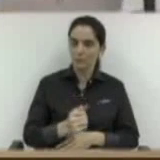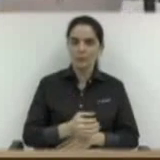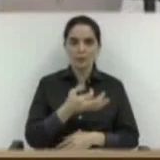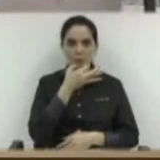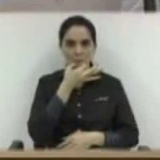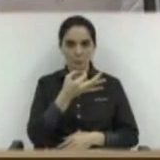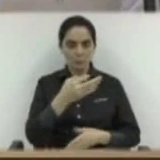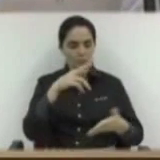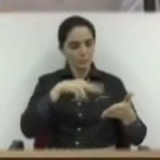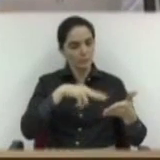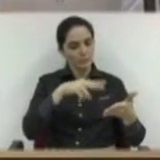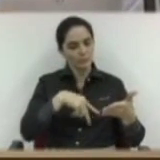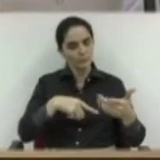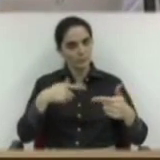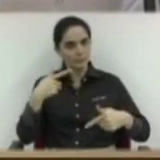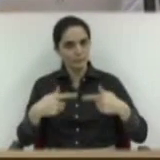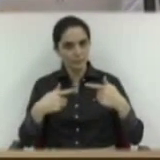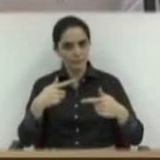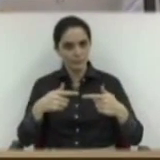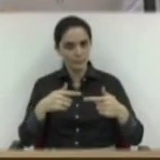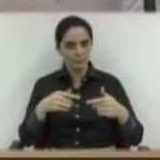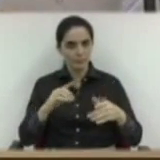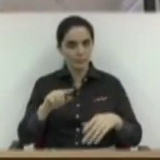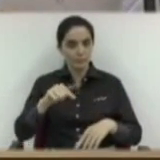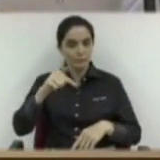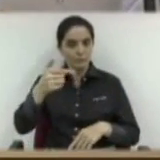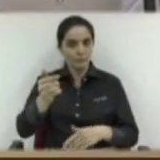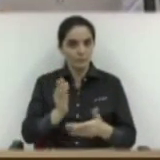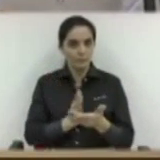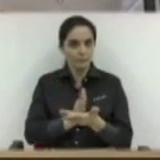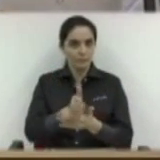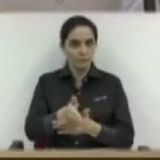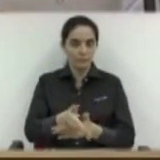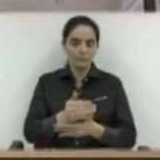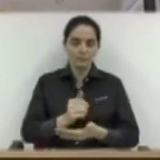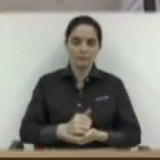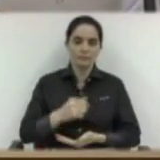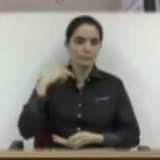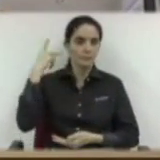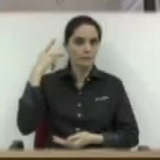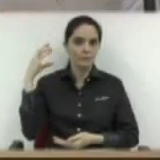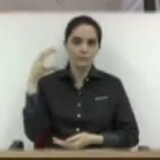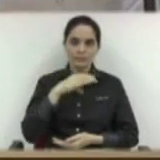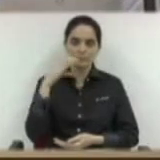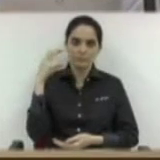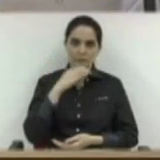seja apreciada, discutida e, ao final, aprovada pelos ilustres vereadores em regime de